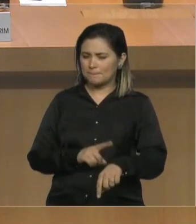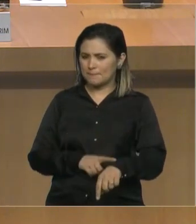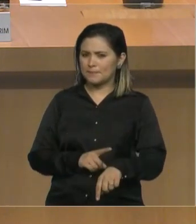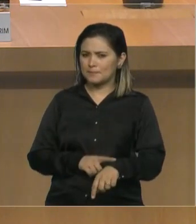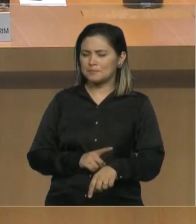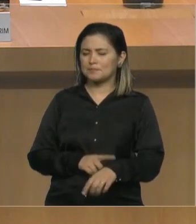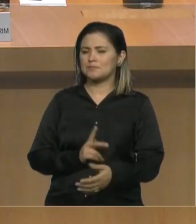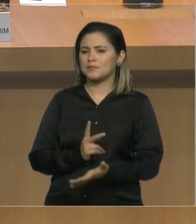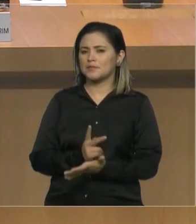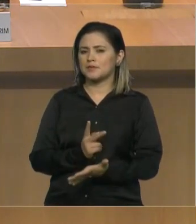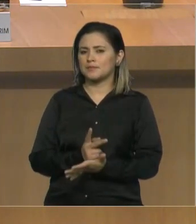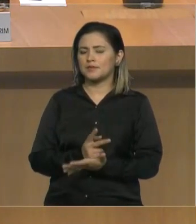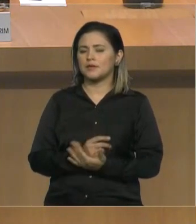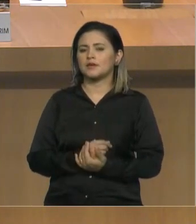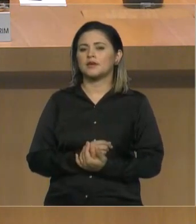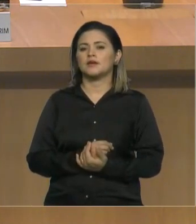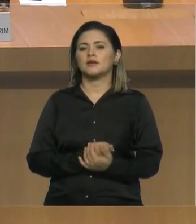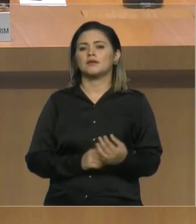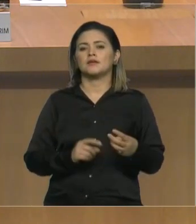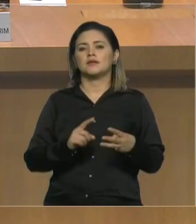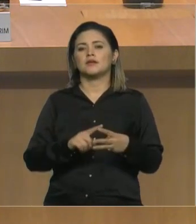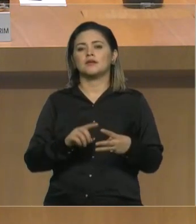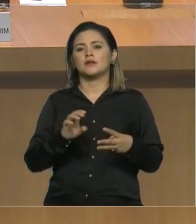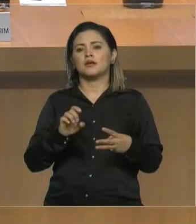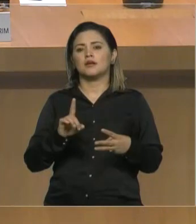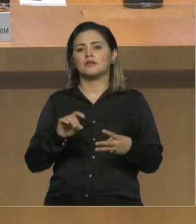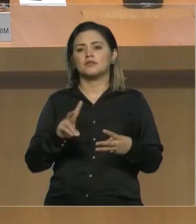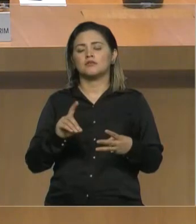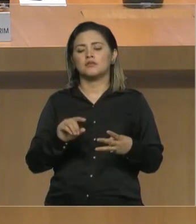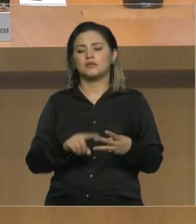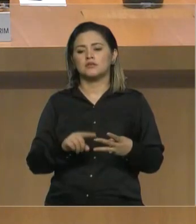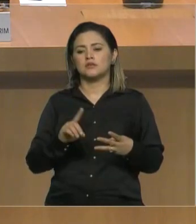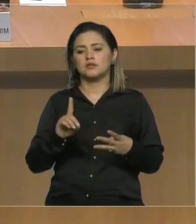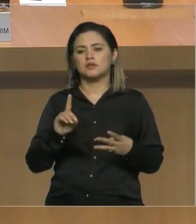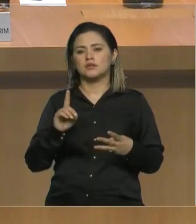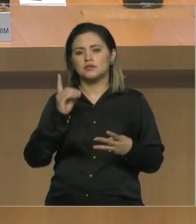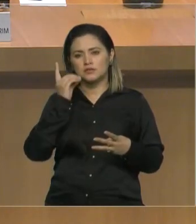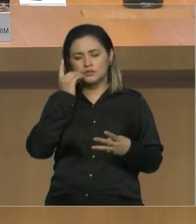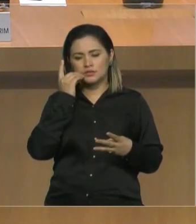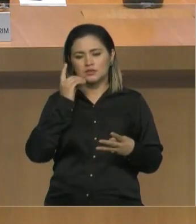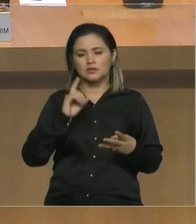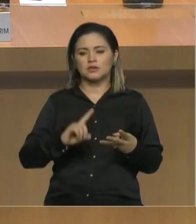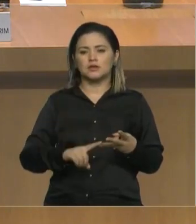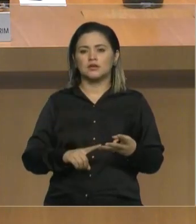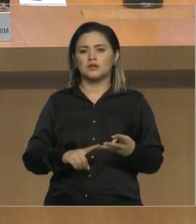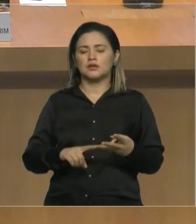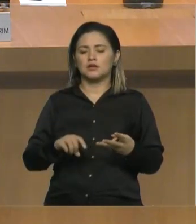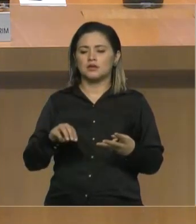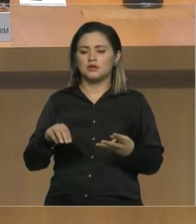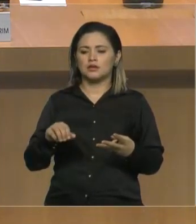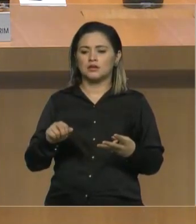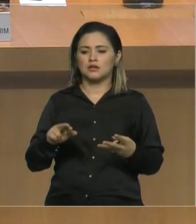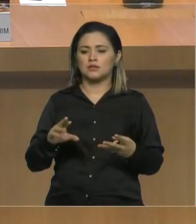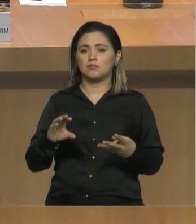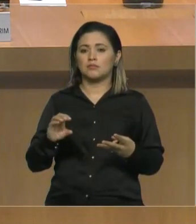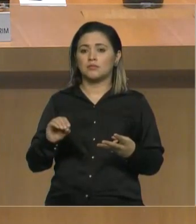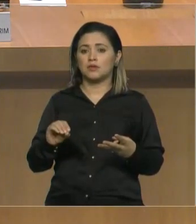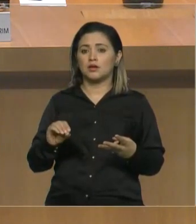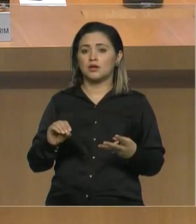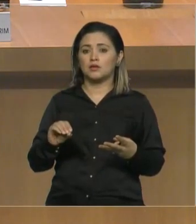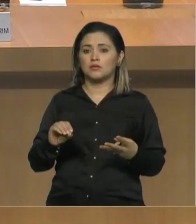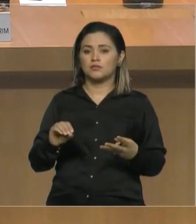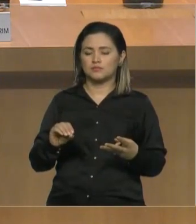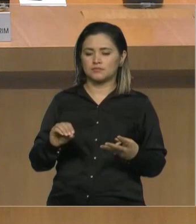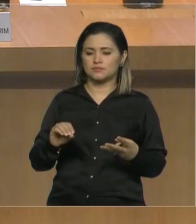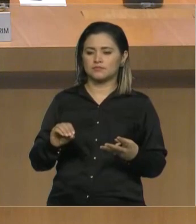deputada Daniela. E após... Do fundo aqui de uma vez. Aliás, o deputado Marco Aurélio pediu antes, mas aí, por último,